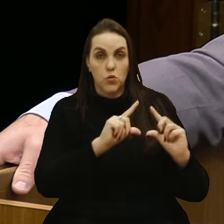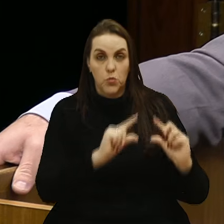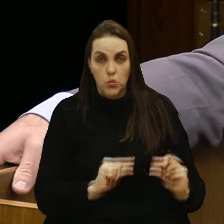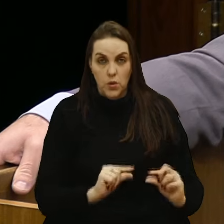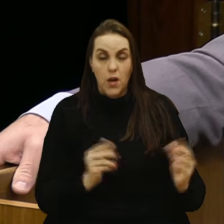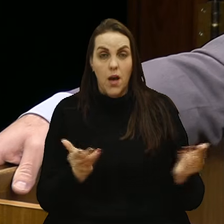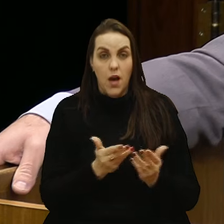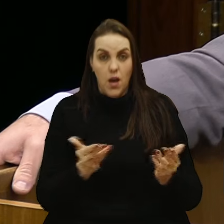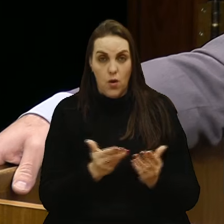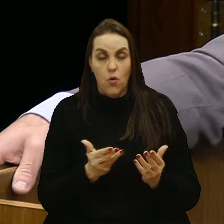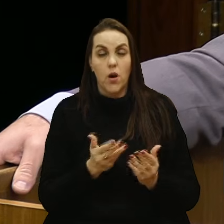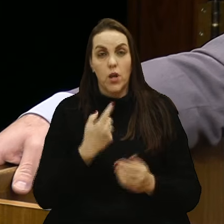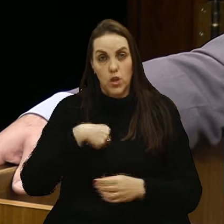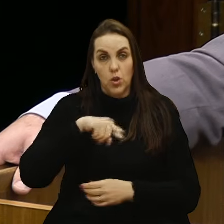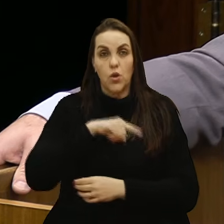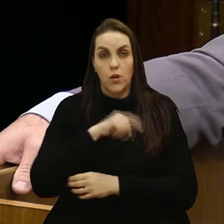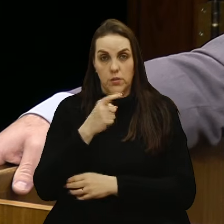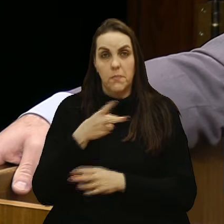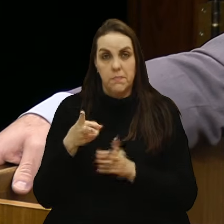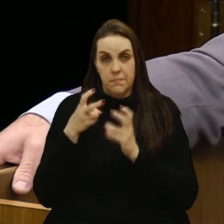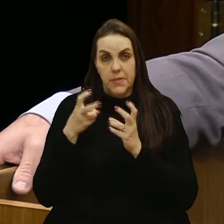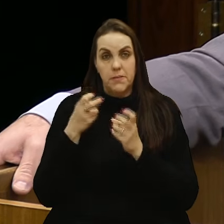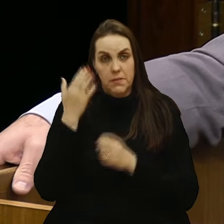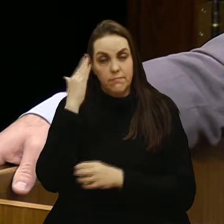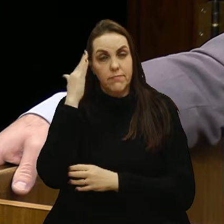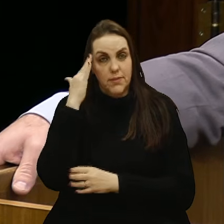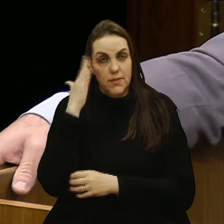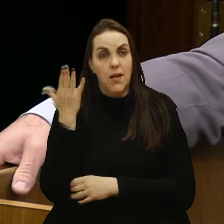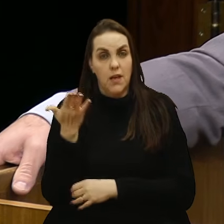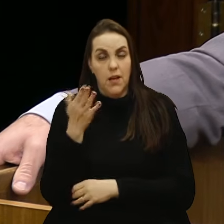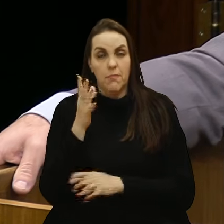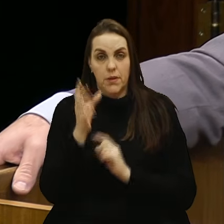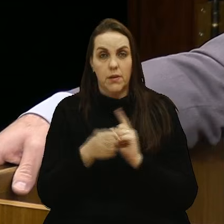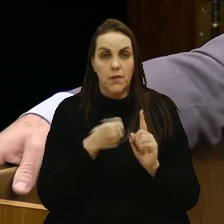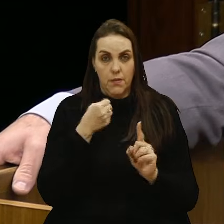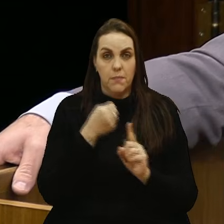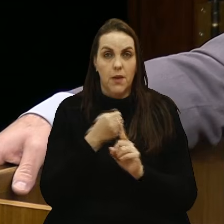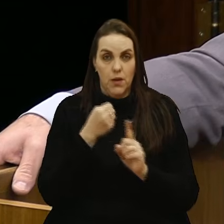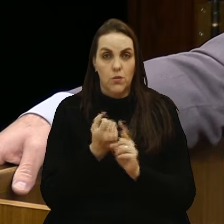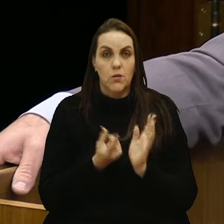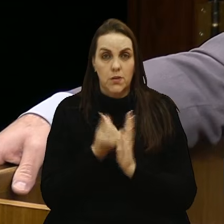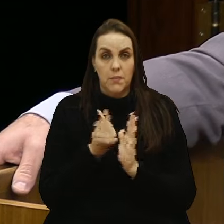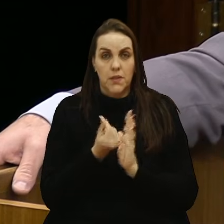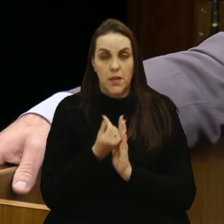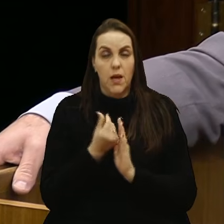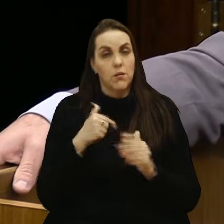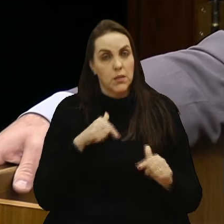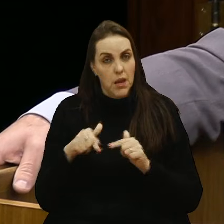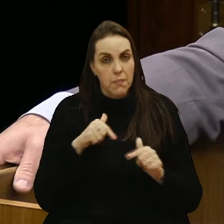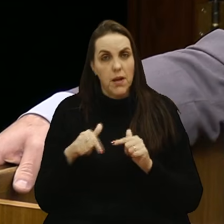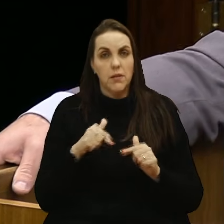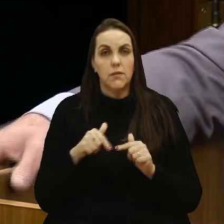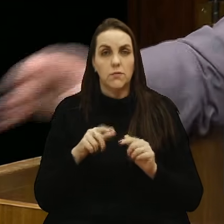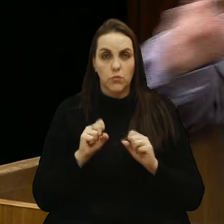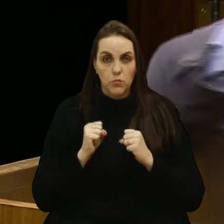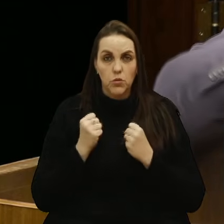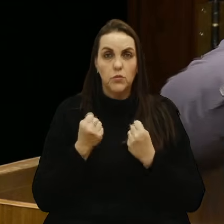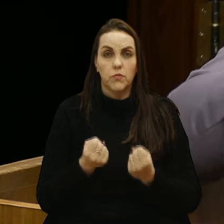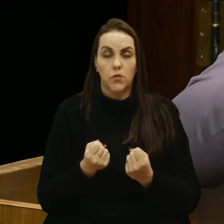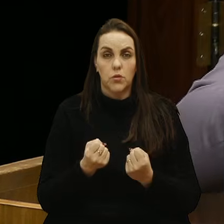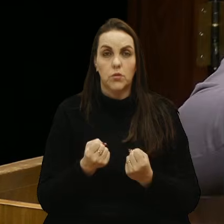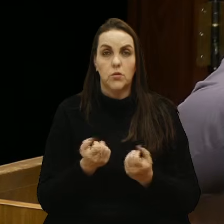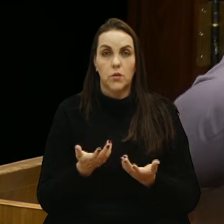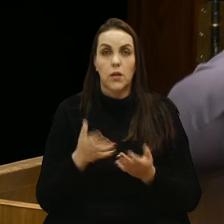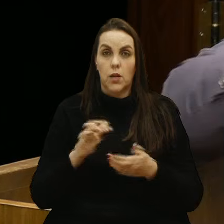estamos afetos às questões orçamentárias, estamos trabalhando com muito afinco, né? Trabalhando, né, presidente?